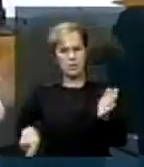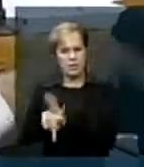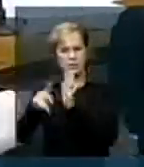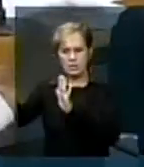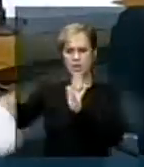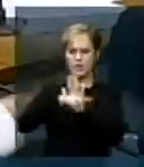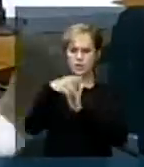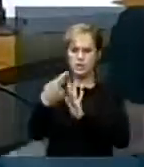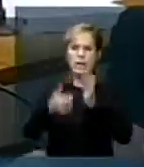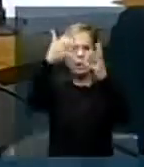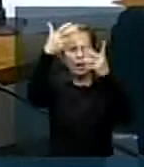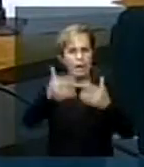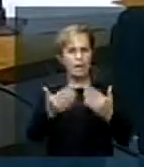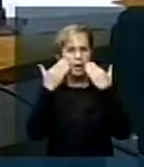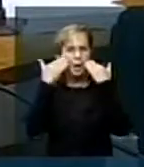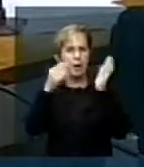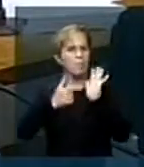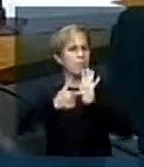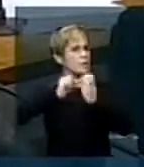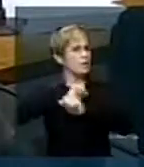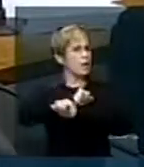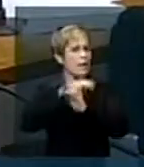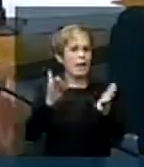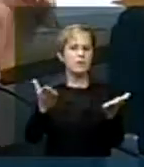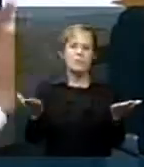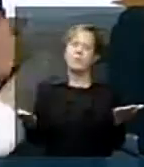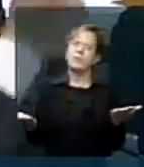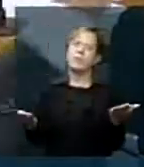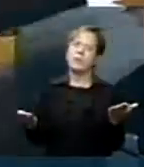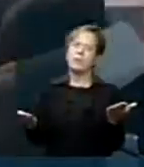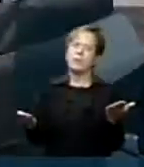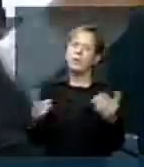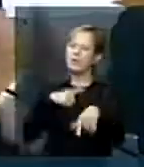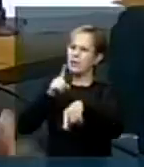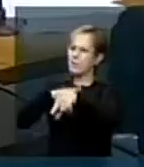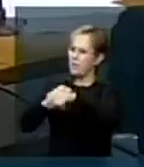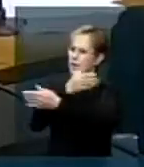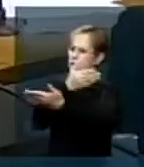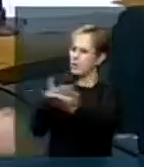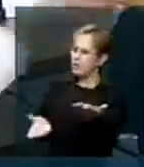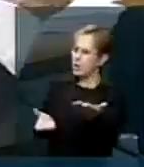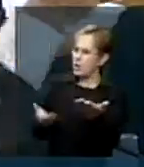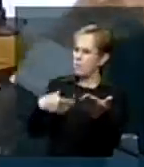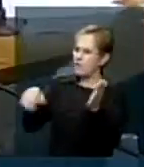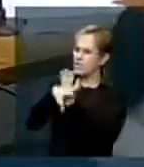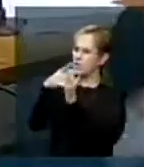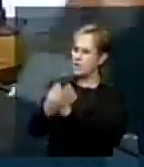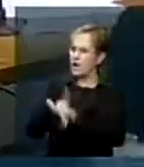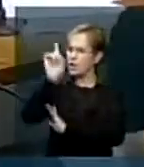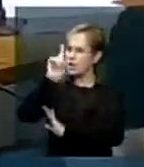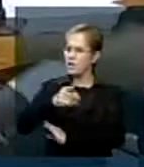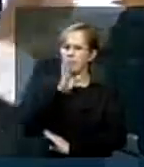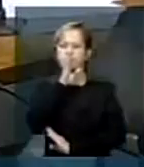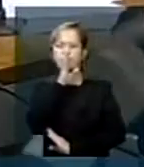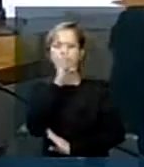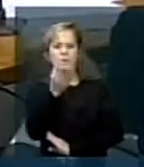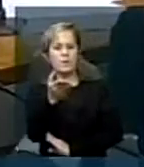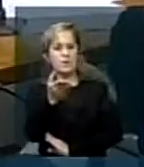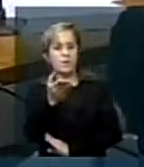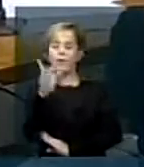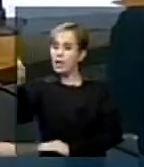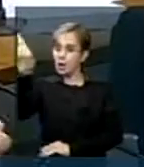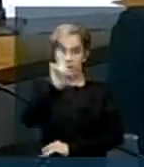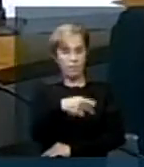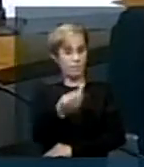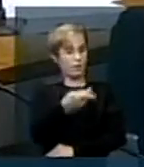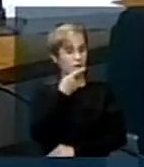que possa esclarecer isto. Ah, mas nós estamos perdendo tempo, porque ele vem aqui e tem o direito de não falar. Ele que vem aqui e diga